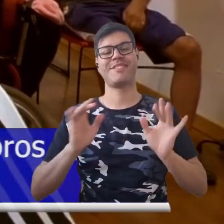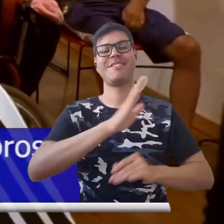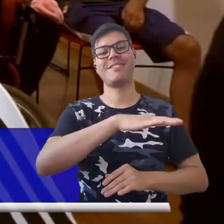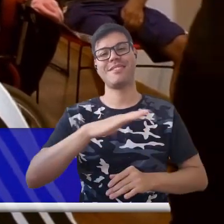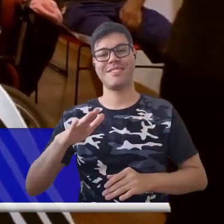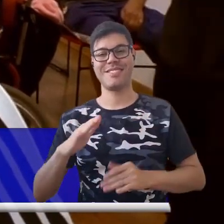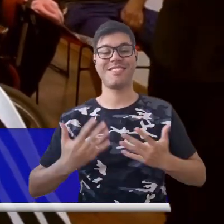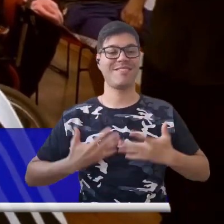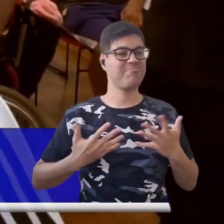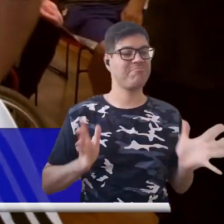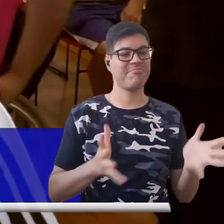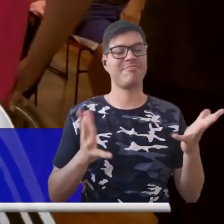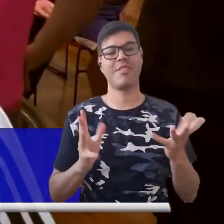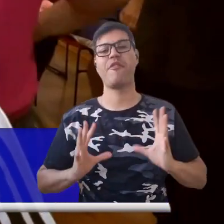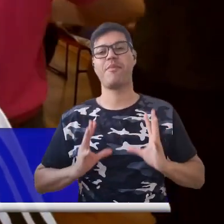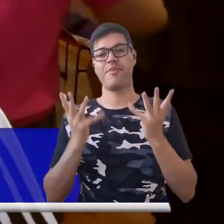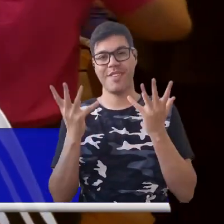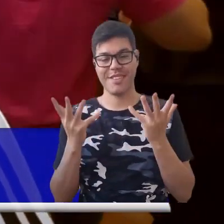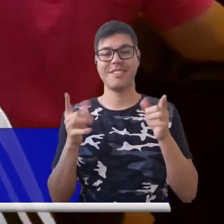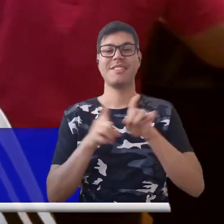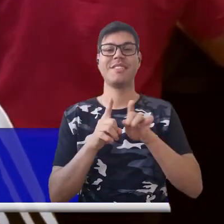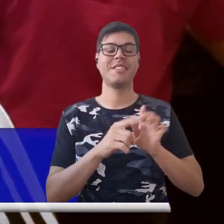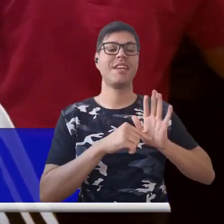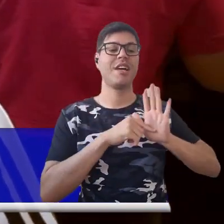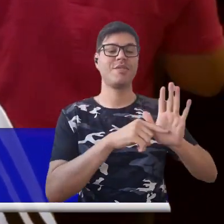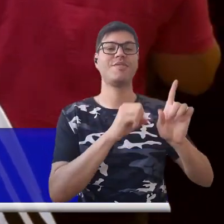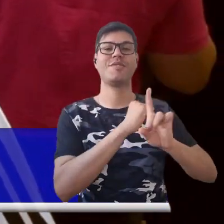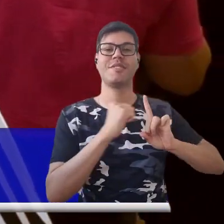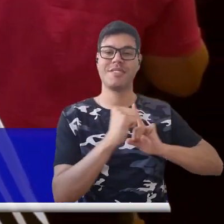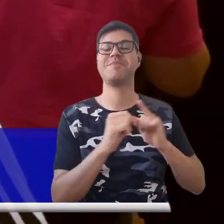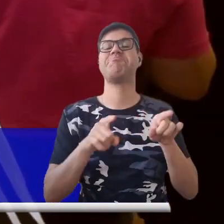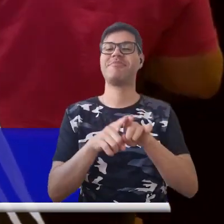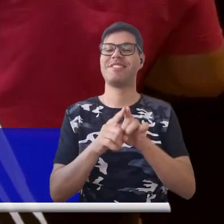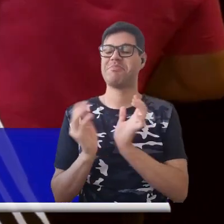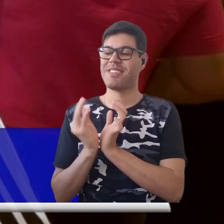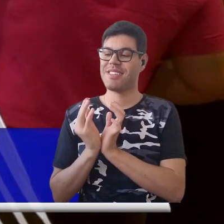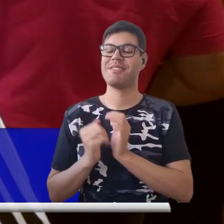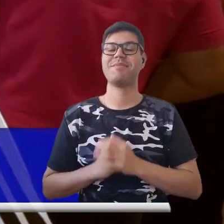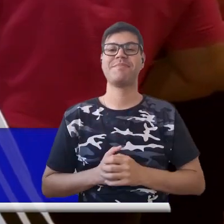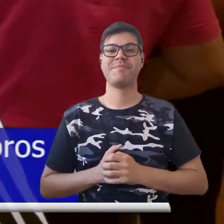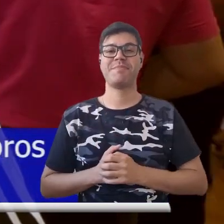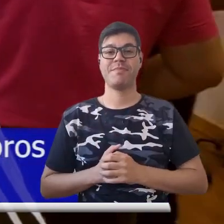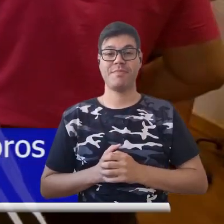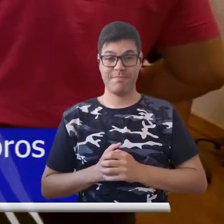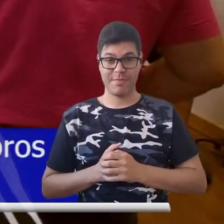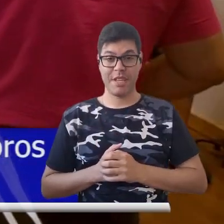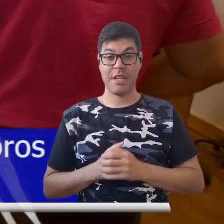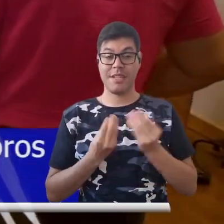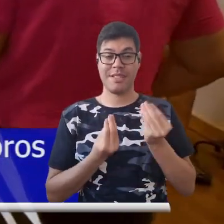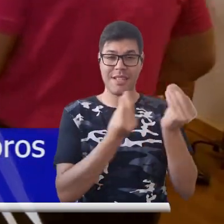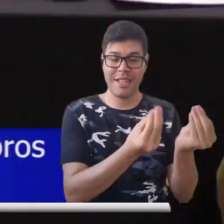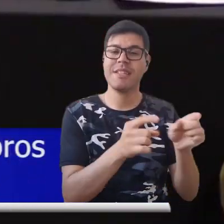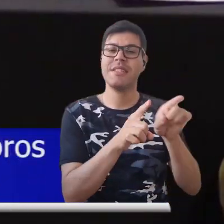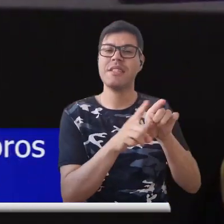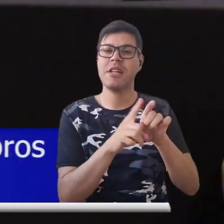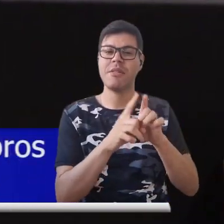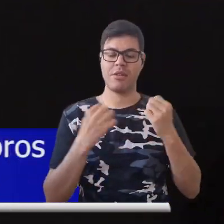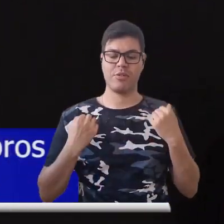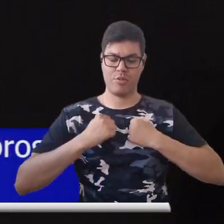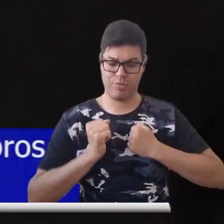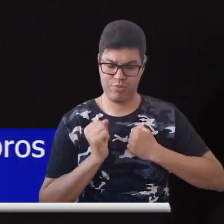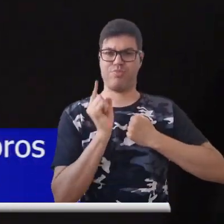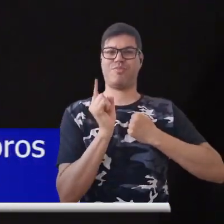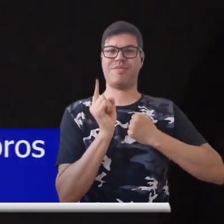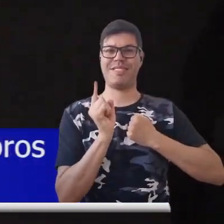o mês das crianças, a gente está deixando um dia bem alegre para eles, é um dia de festa, para o Fundo Social também. Além